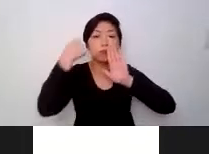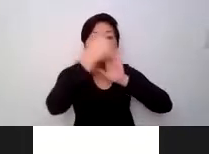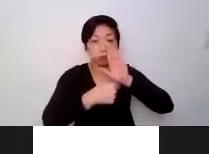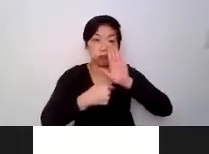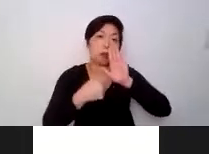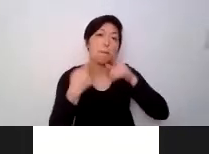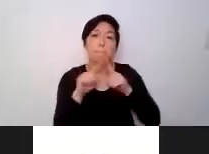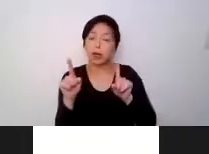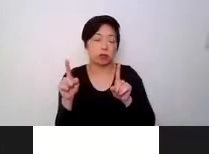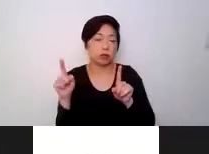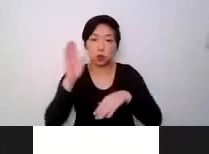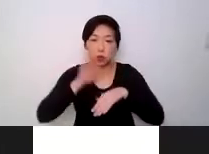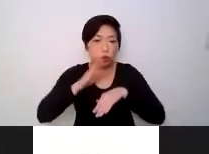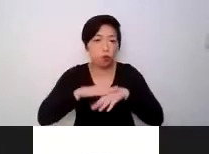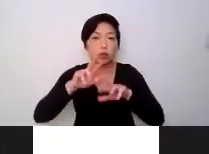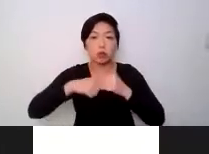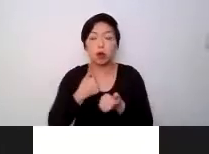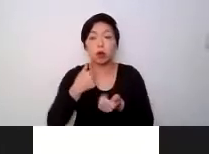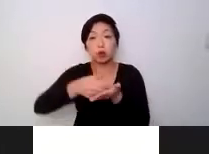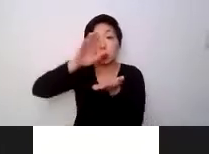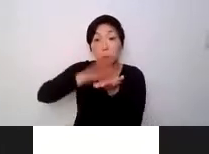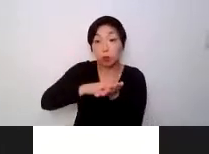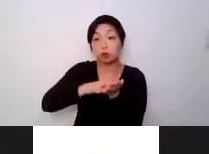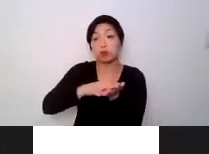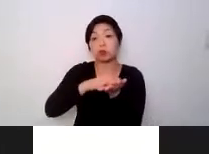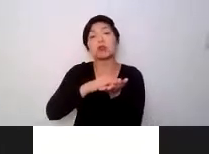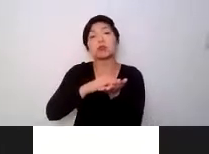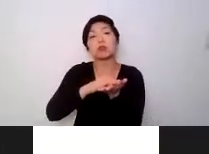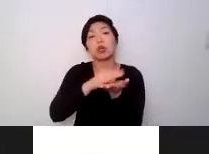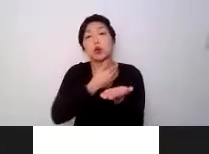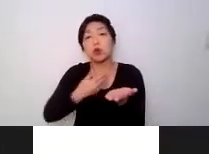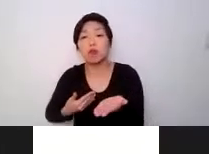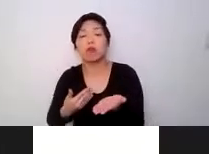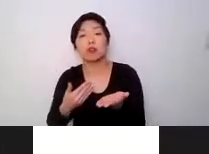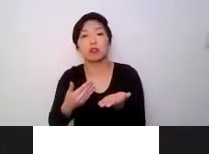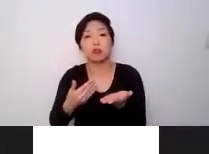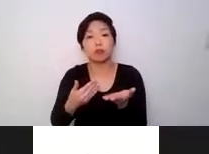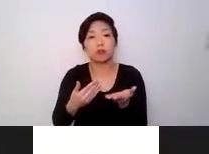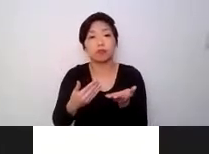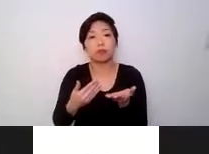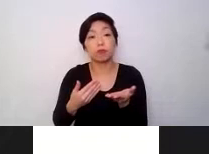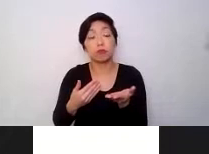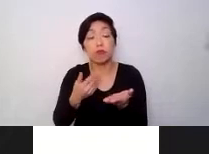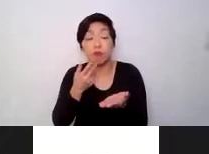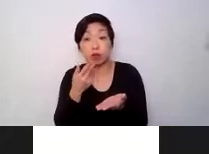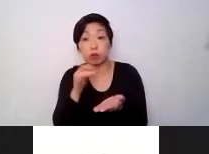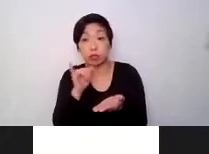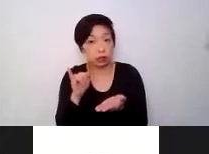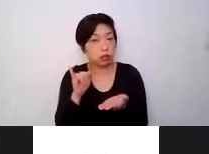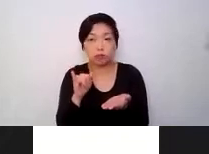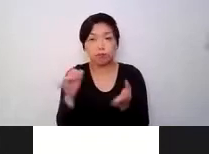não sendo feito por uma multa que o próprio governo Fábio Prado tinha deixado estipulada se não fosse concluir da obra.